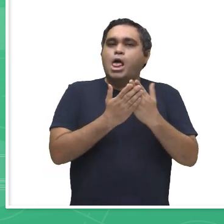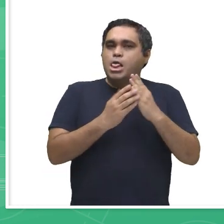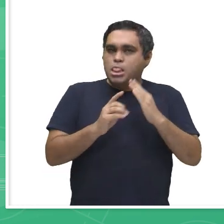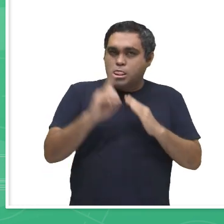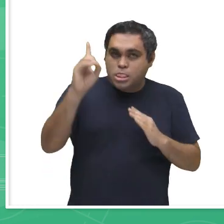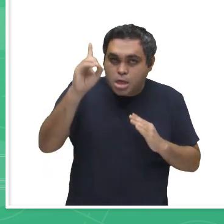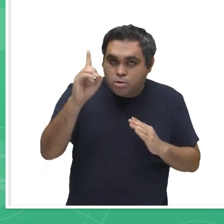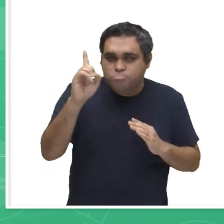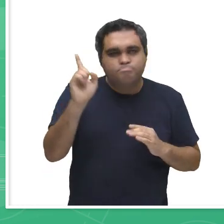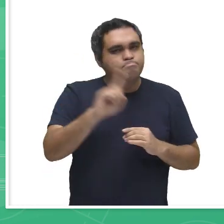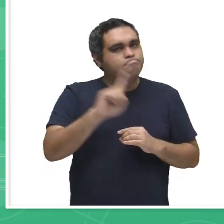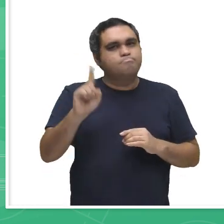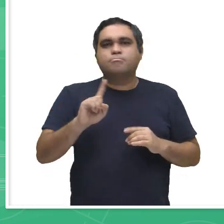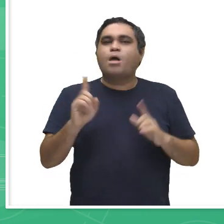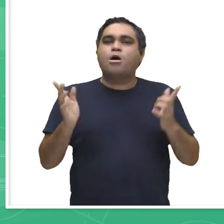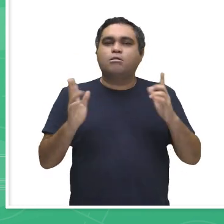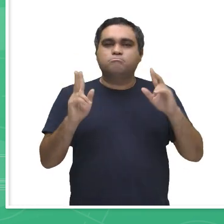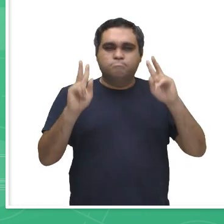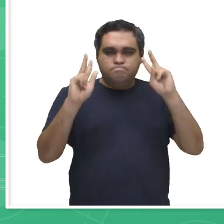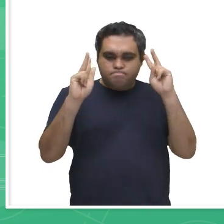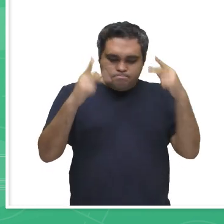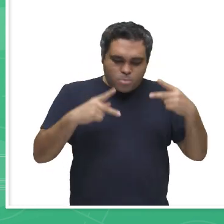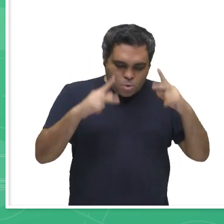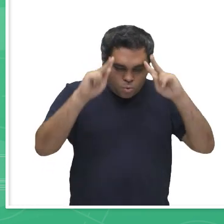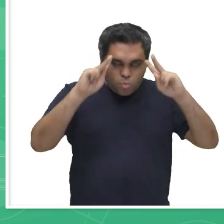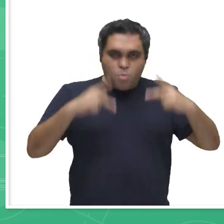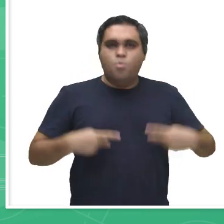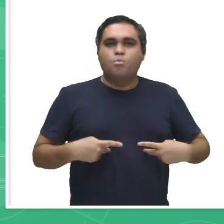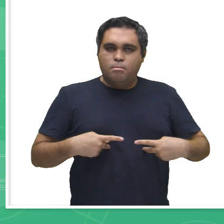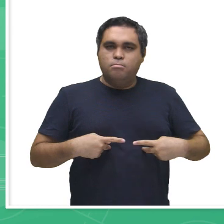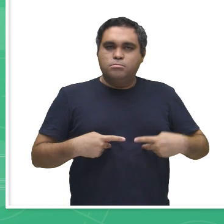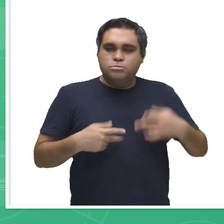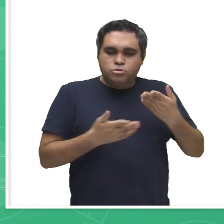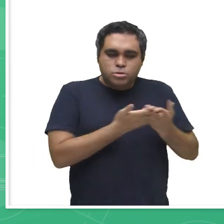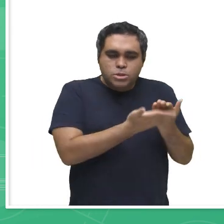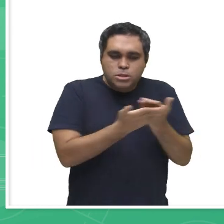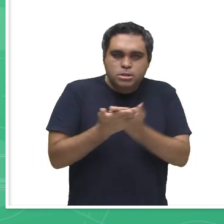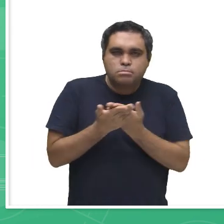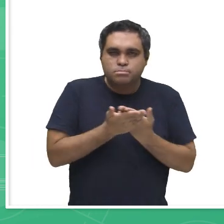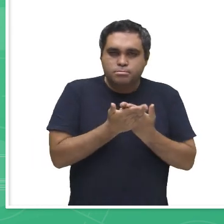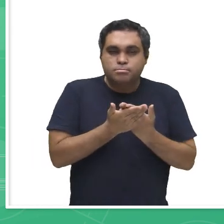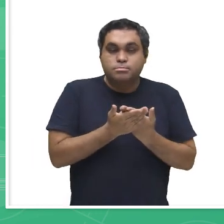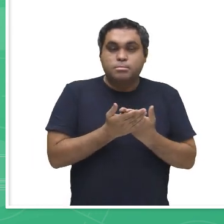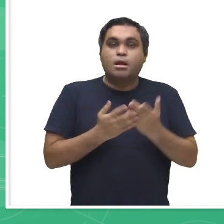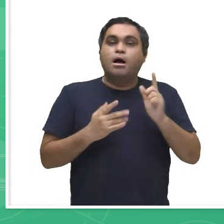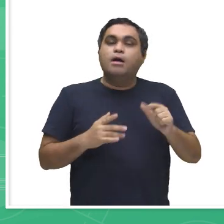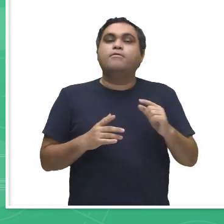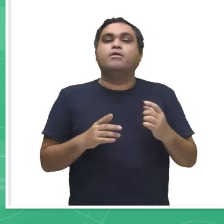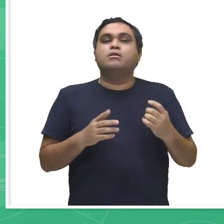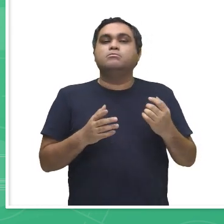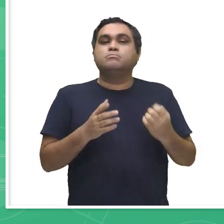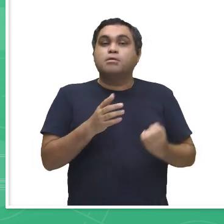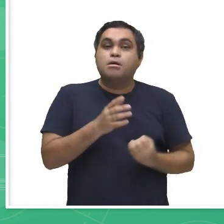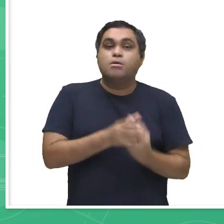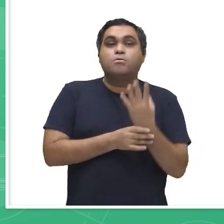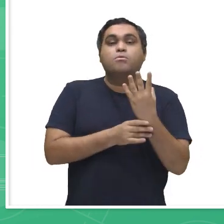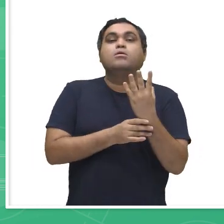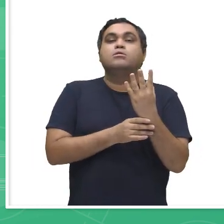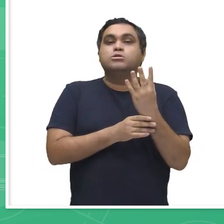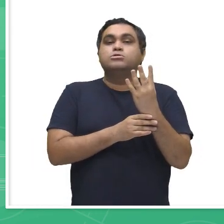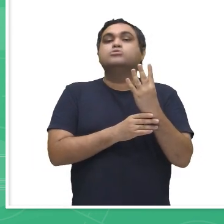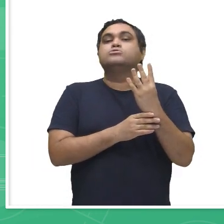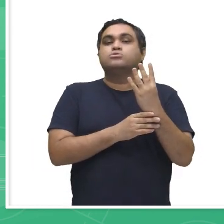homem. Nós somos um novo objeto de estudo agora, perfeito? E aí vai surgir duas correntes